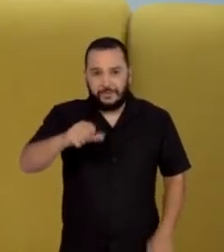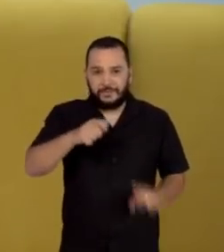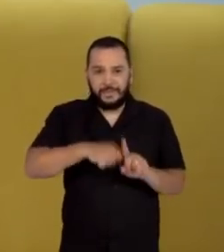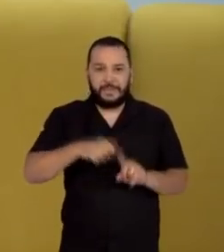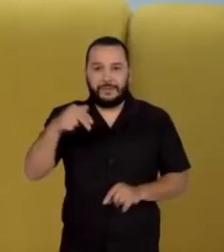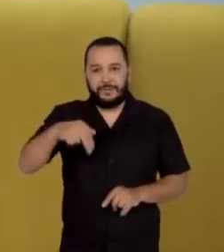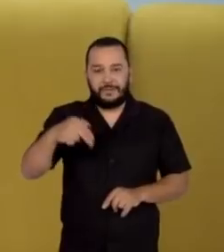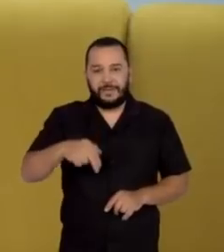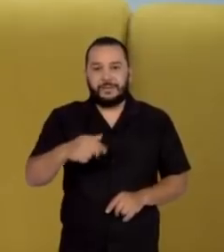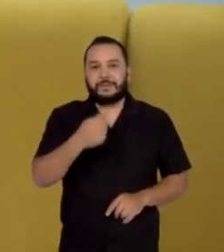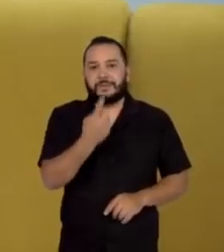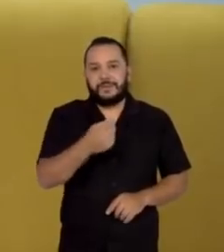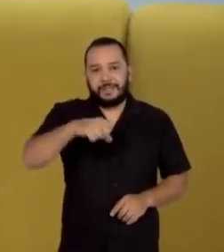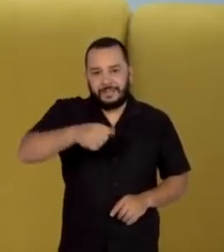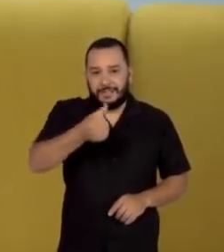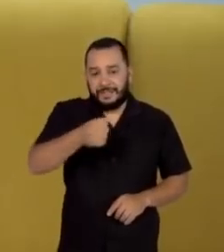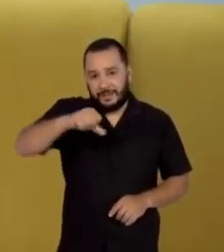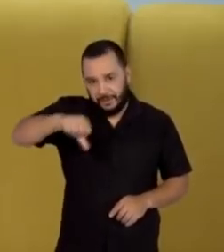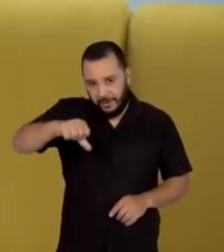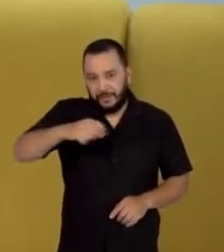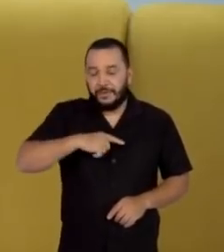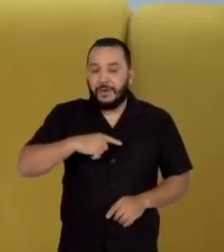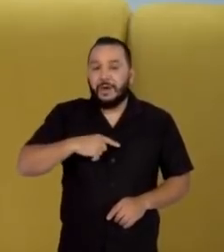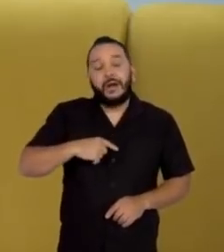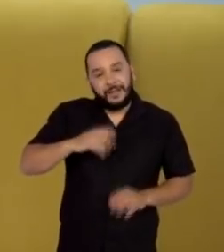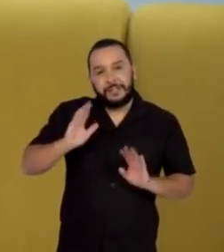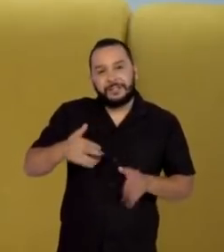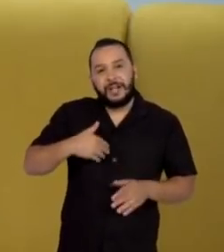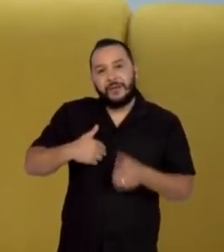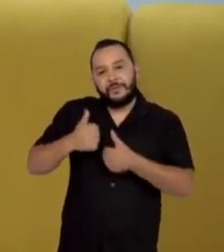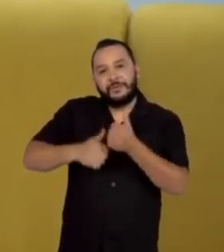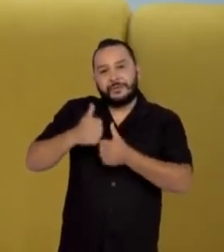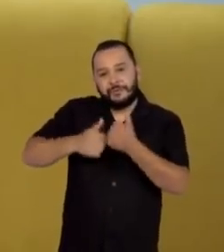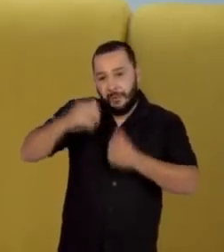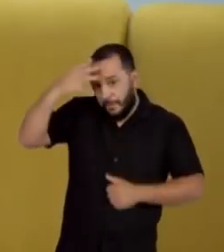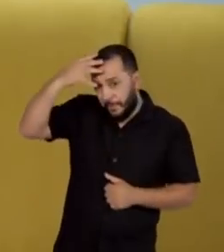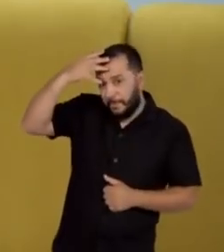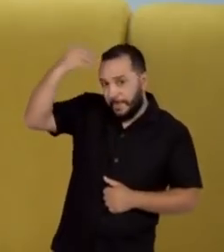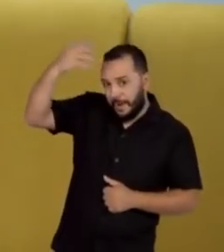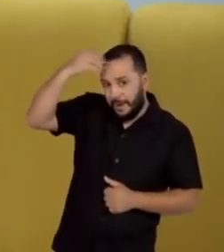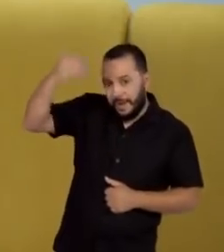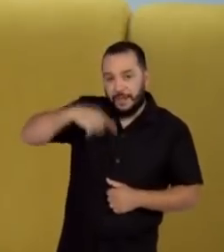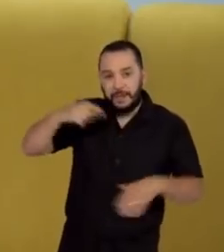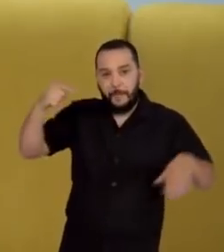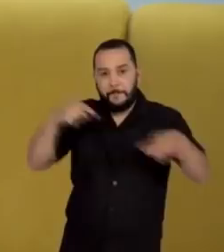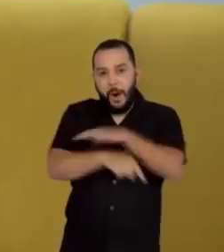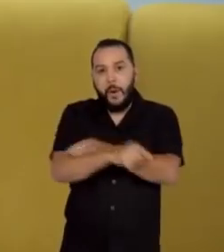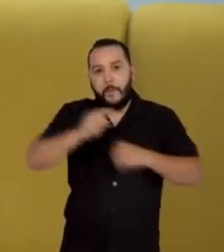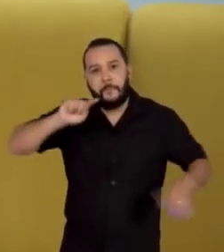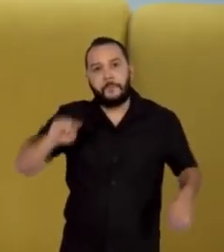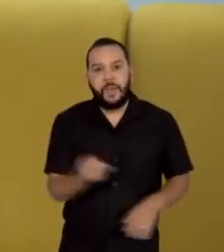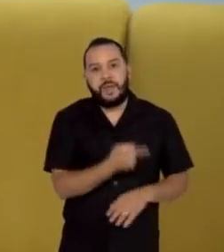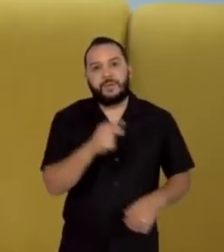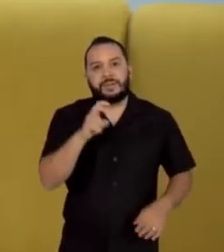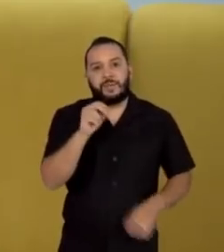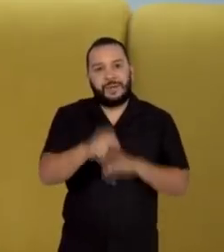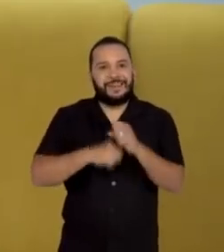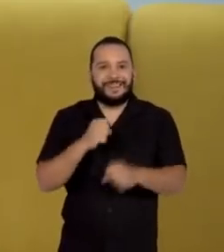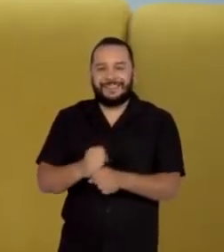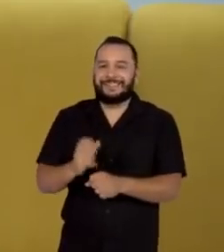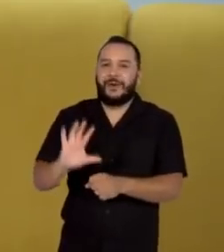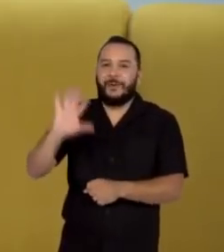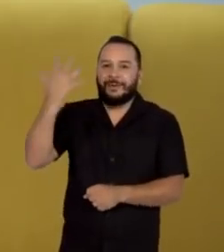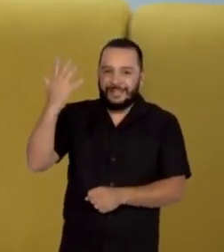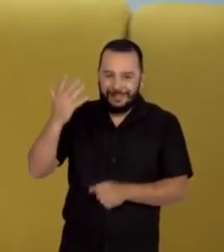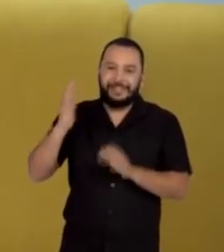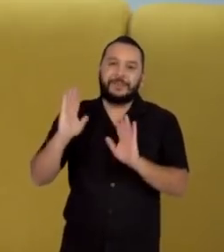de 1969, o Rei Pelé marcou o milésimo gol de sua carreira. São 50 anos desse feito diante